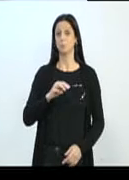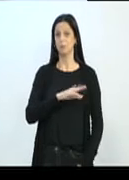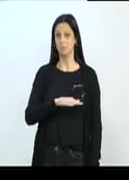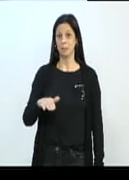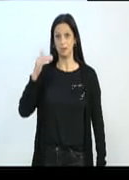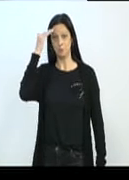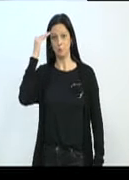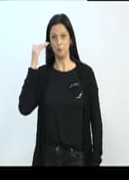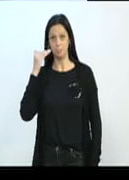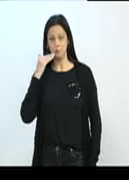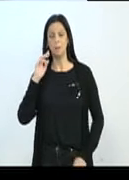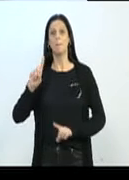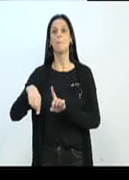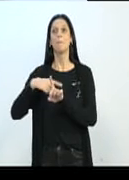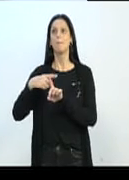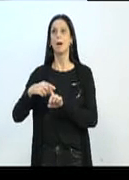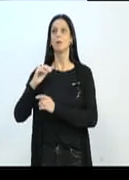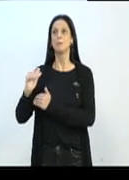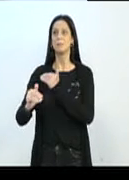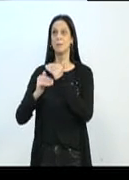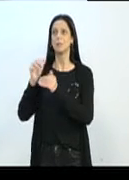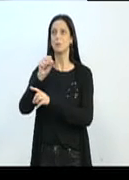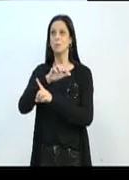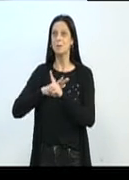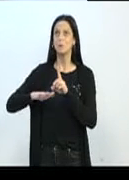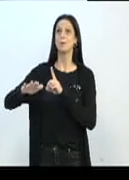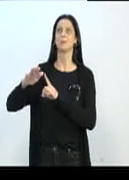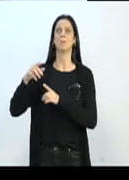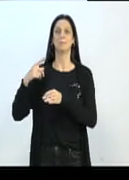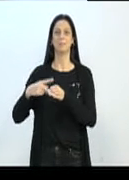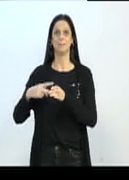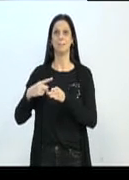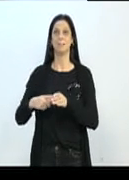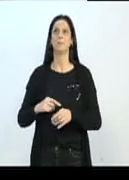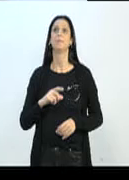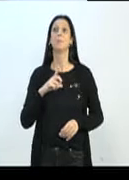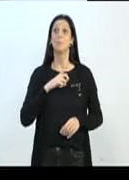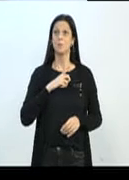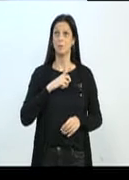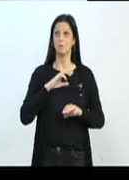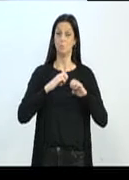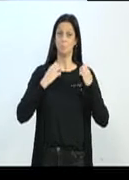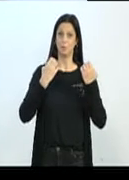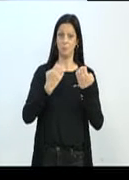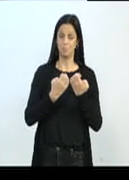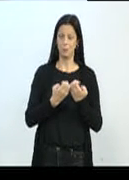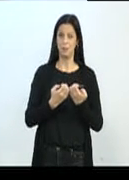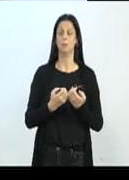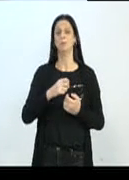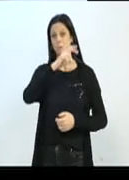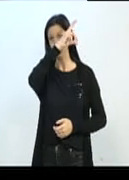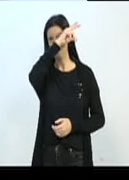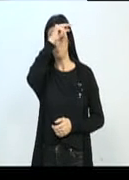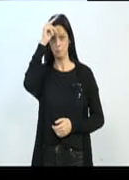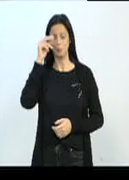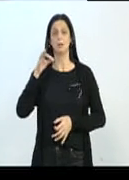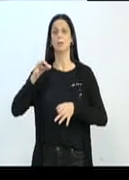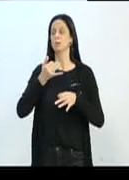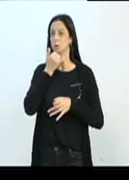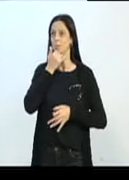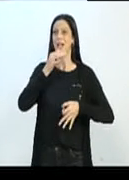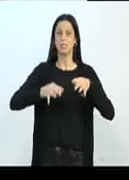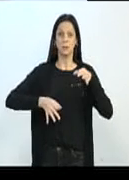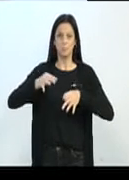Desenvolvimento Social da nossa cidade a o evento contou também com a participação do Poder Judiciário